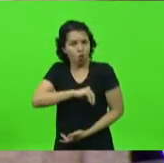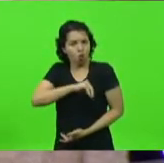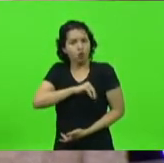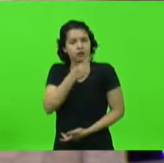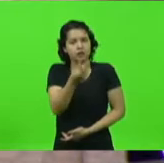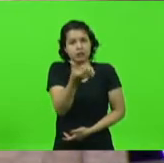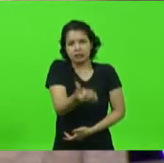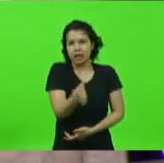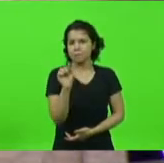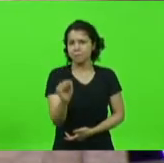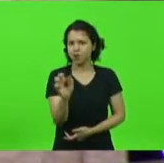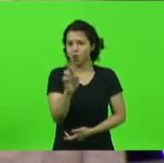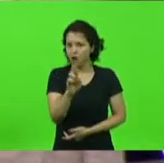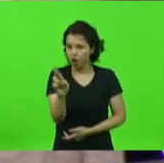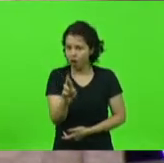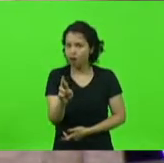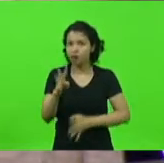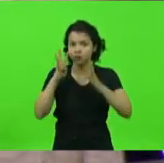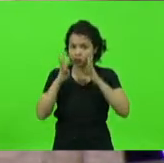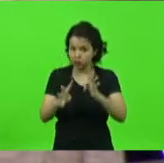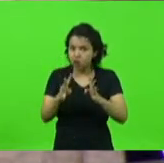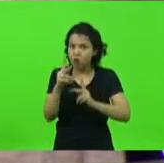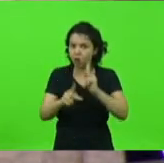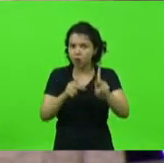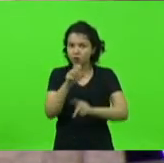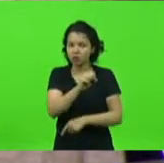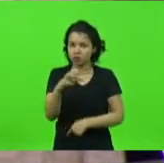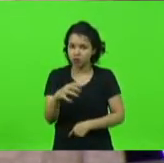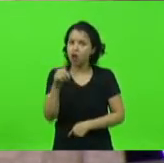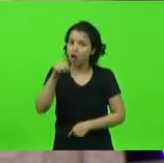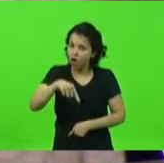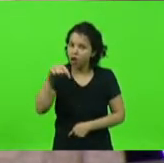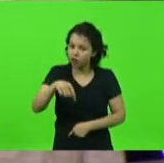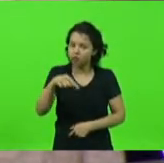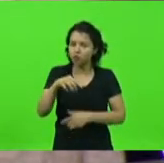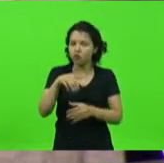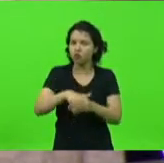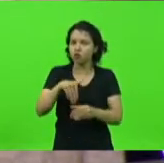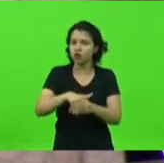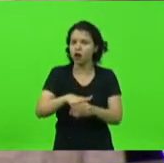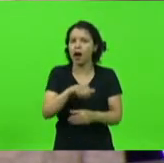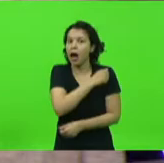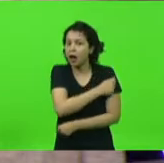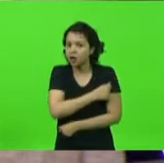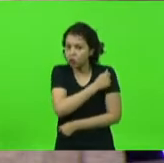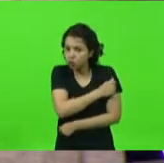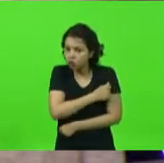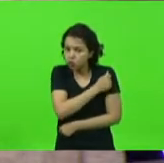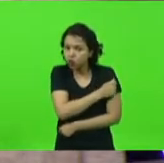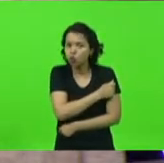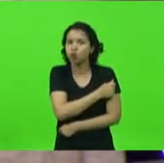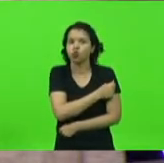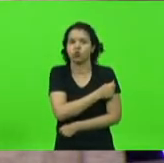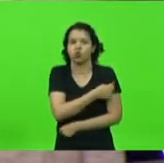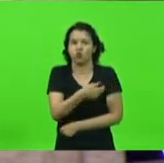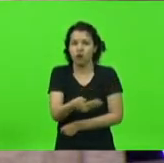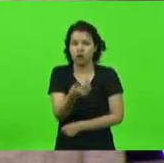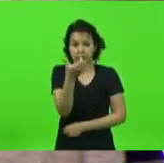R$ 16.000. Atenção catarinense, é isso que nós estamos votando aqui. Estamos votando para dar um